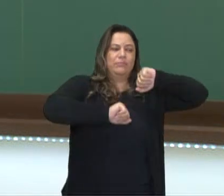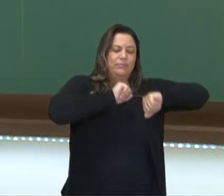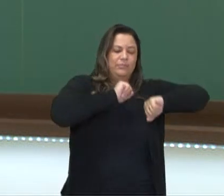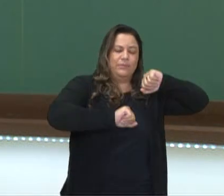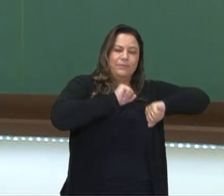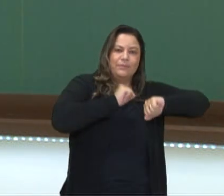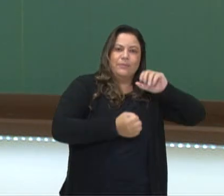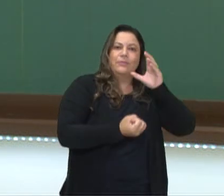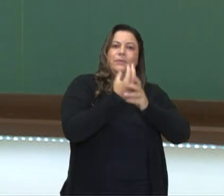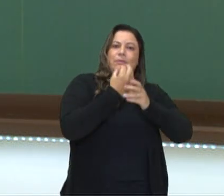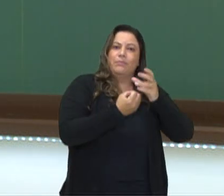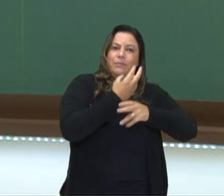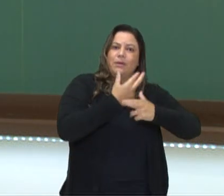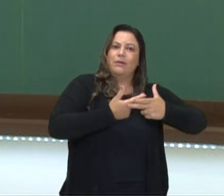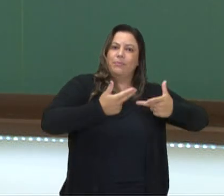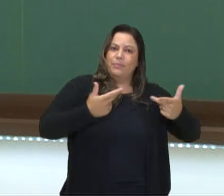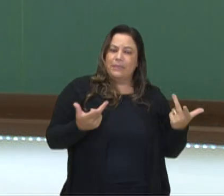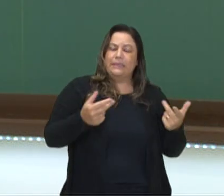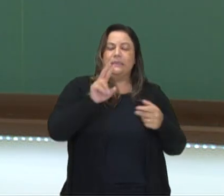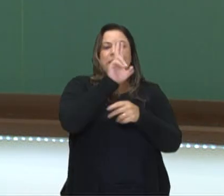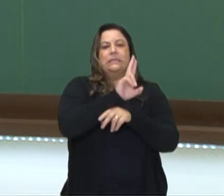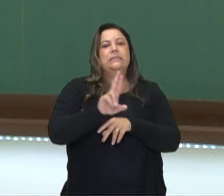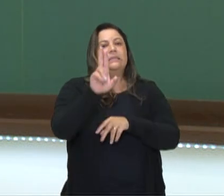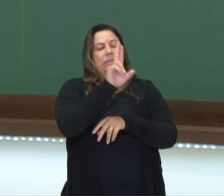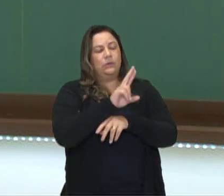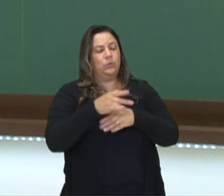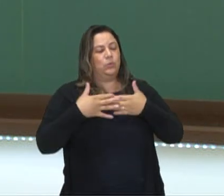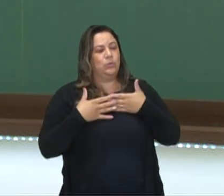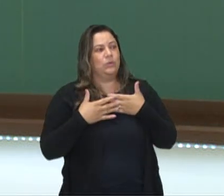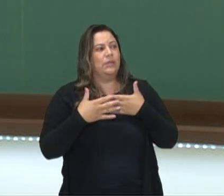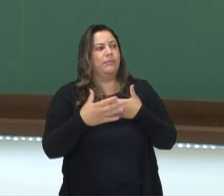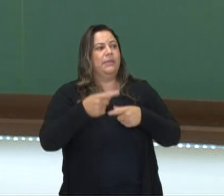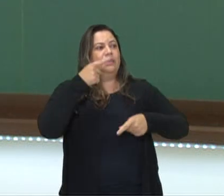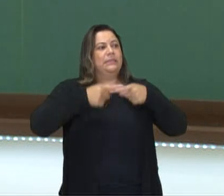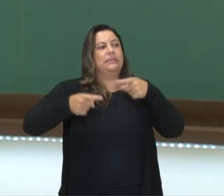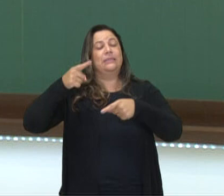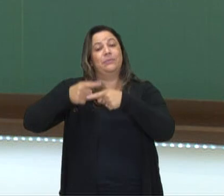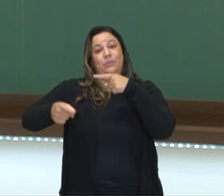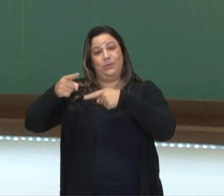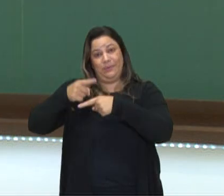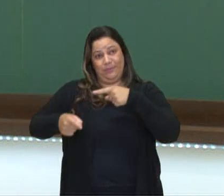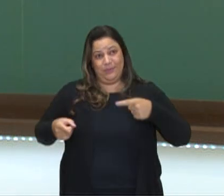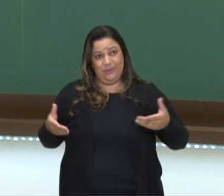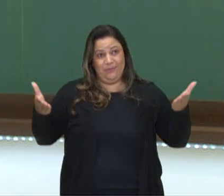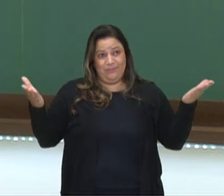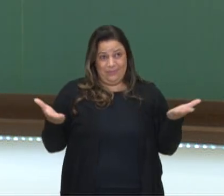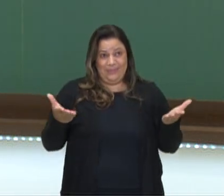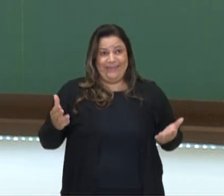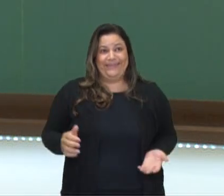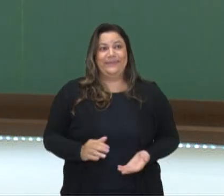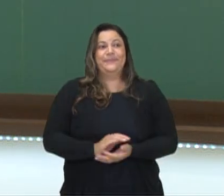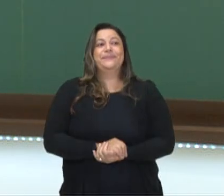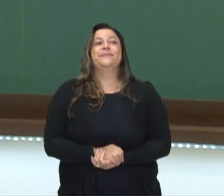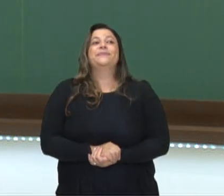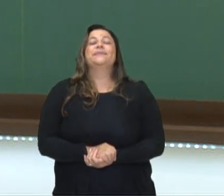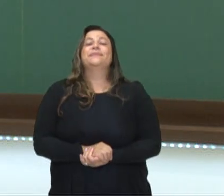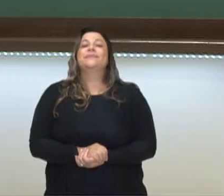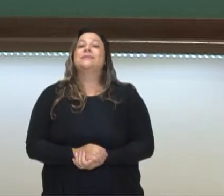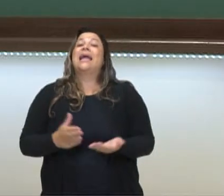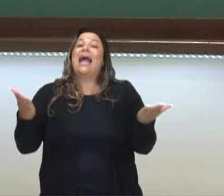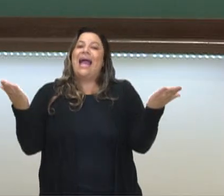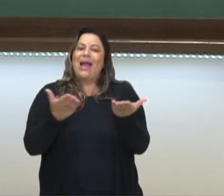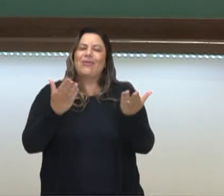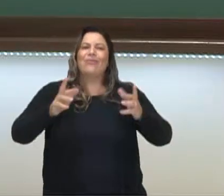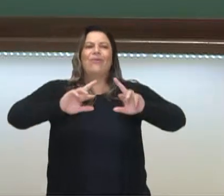série de produtos que até então eram utilizados passaram a ser proibidos. E aí nós temos que falar, por fim, aqui